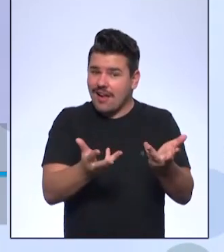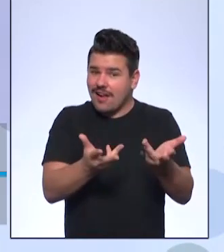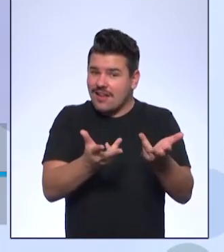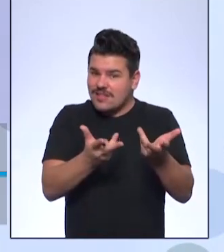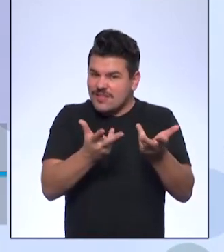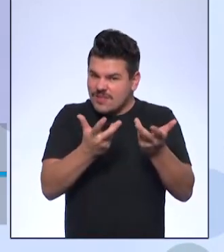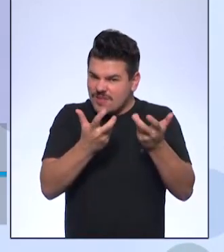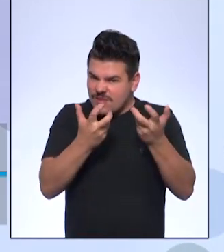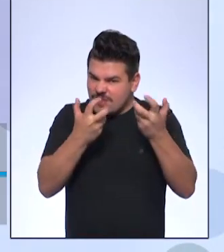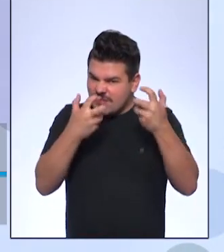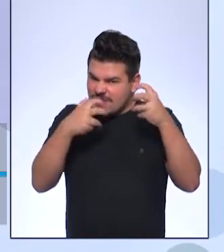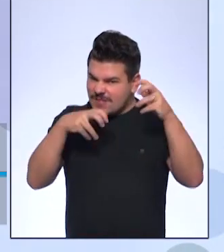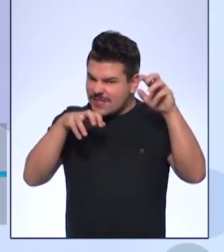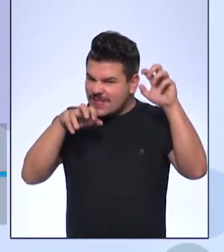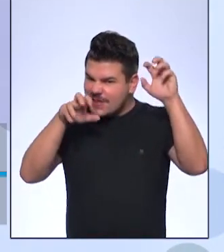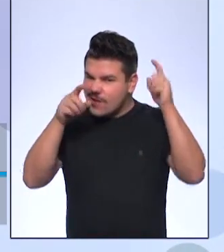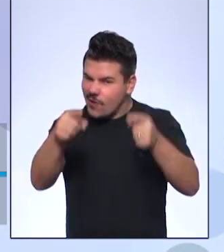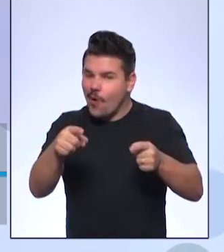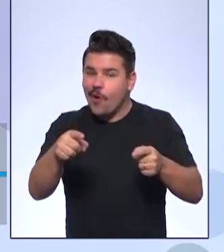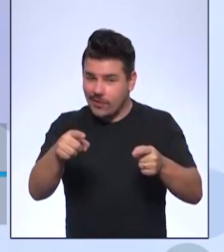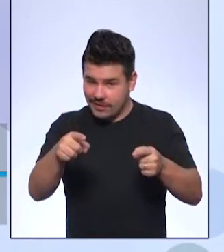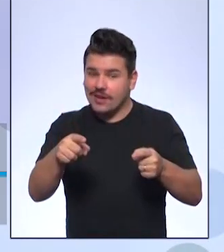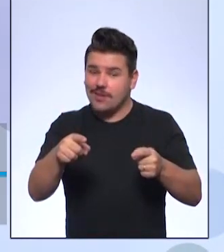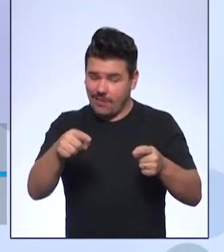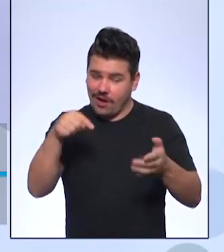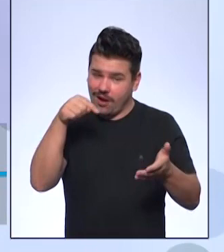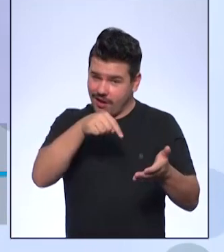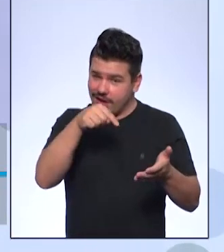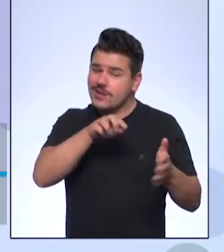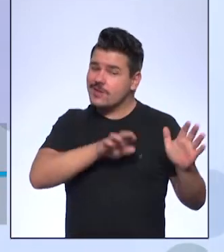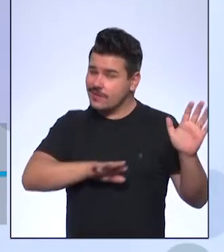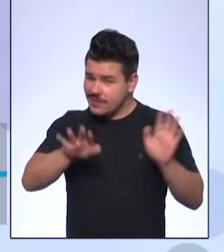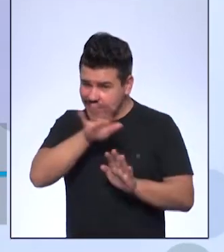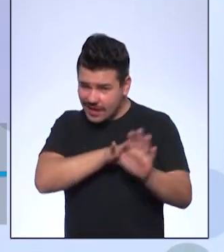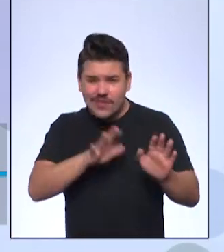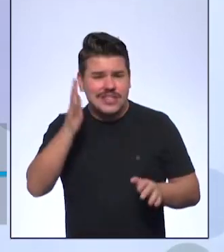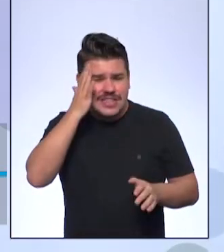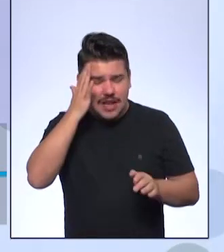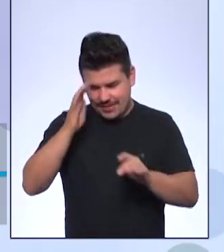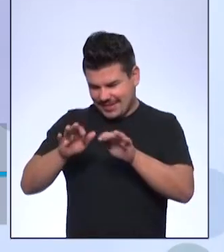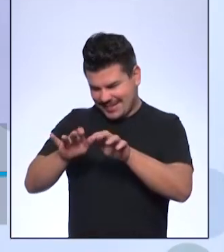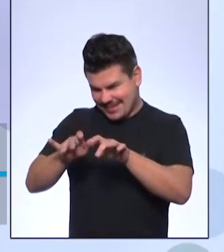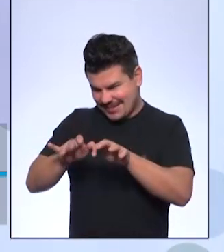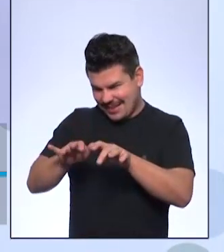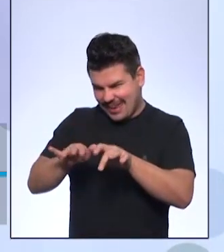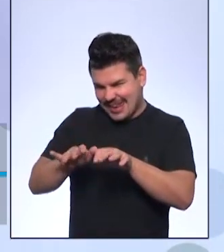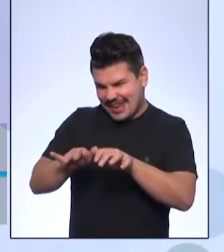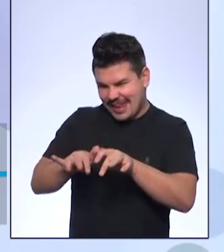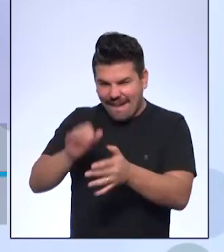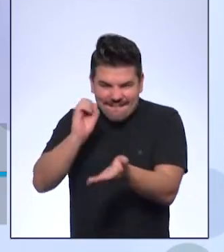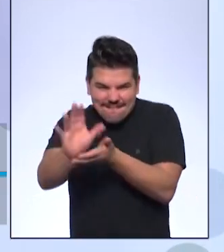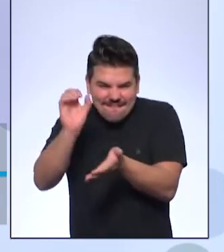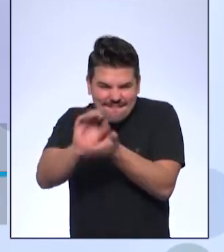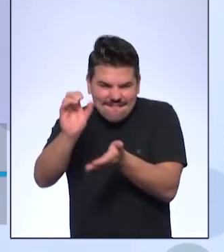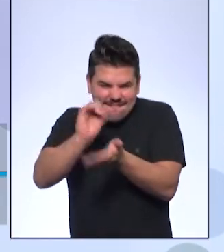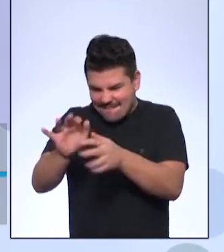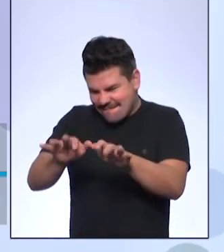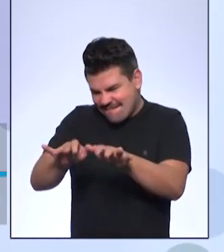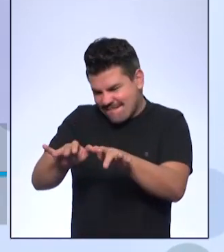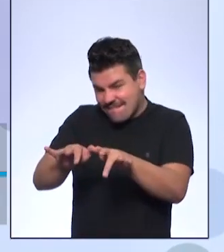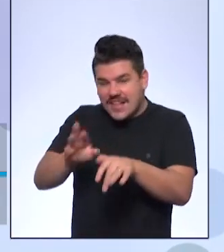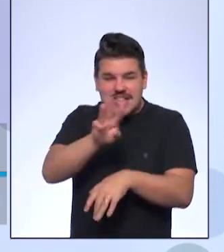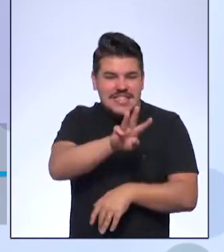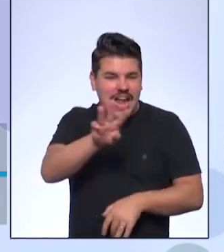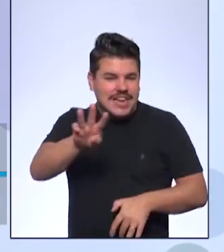mesmos. Então, por exemplo, vocês sabem que, indiferente do que vocês escreverem ou em qualquer lugar ou qualquer site que vocês